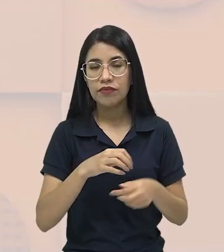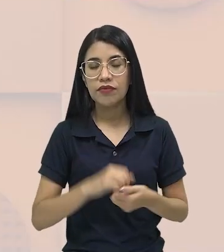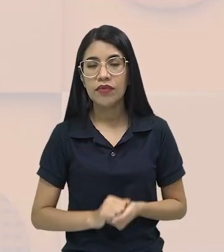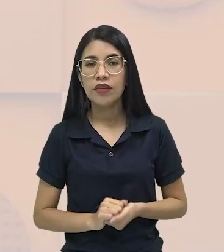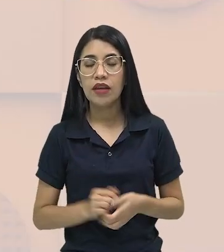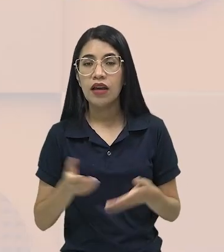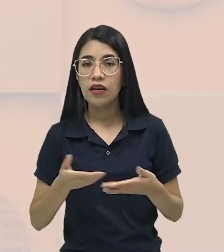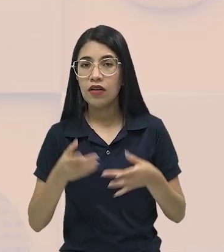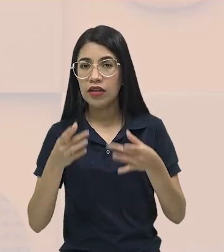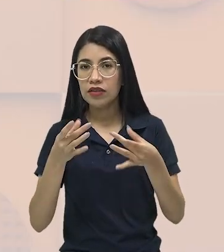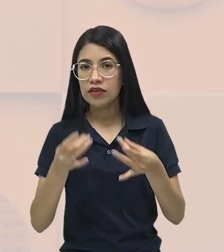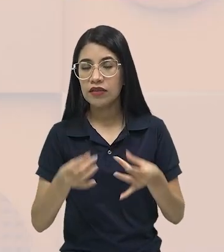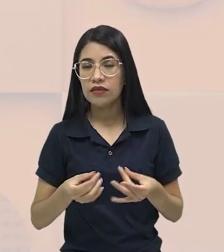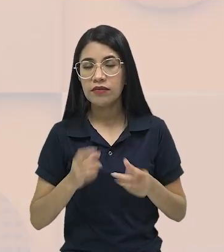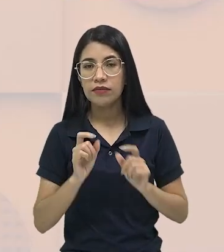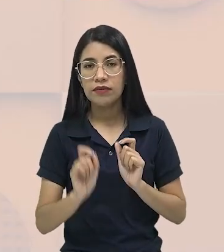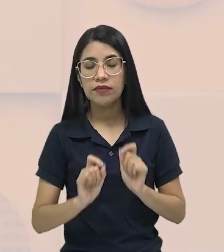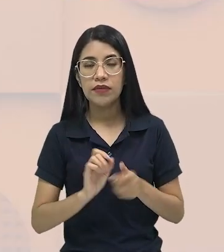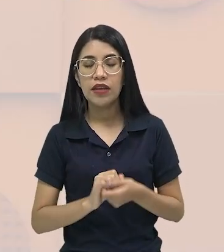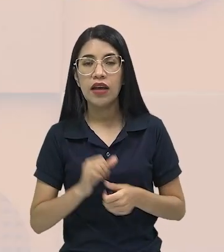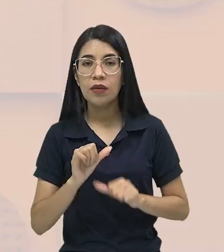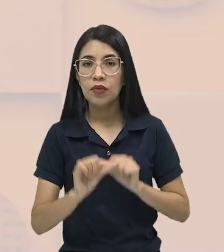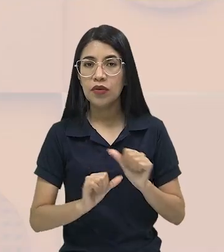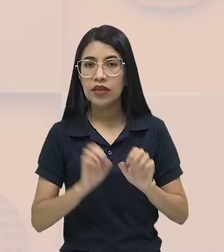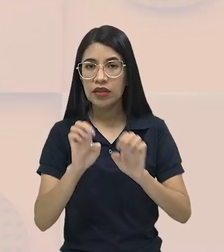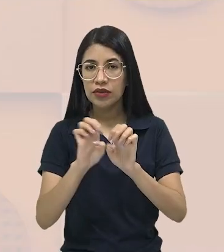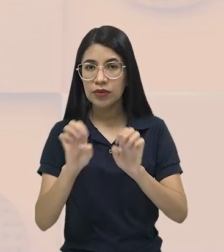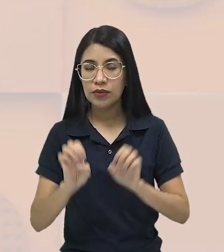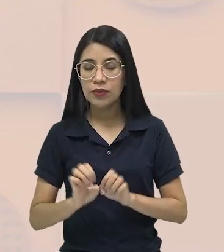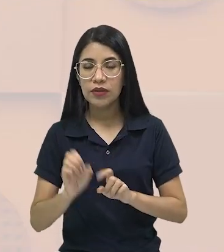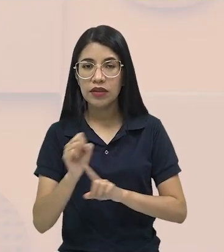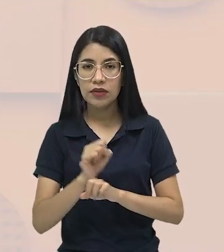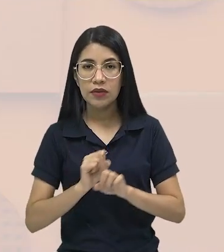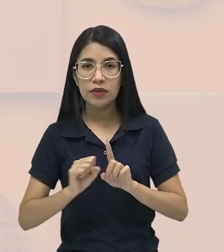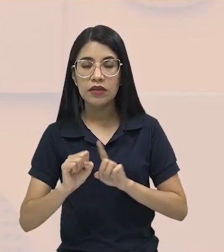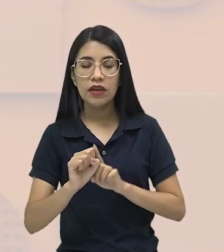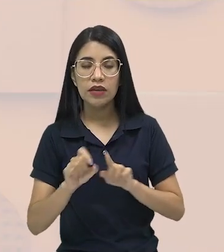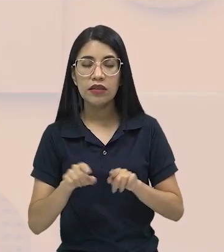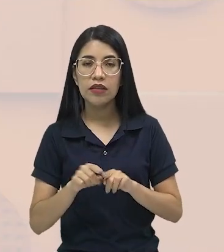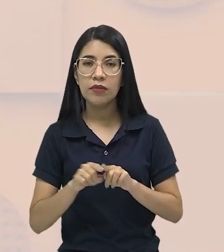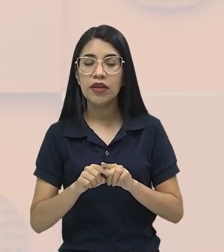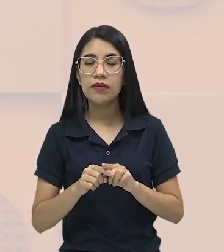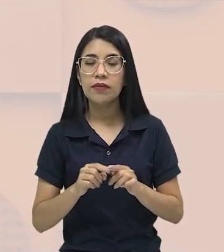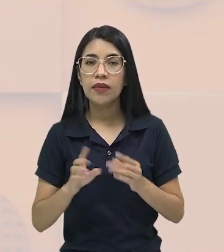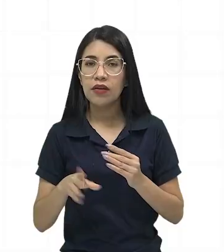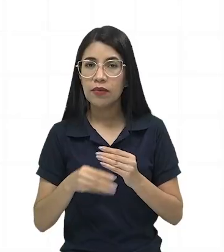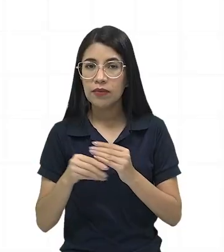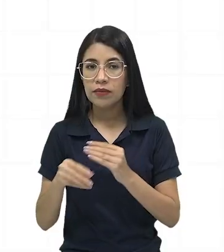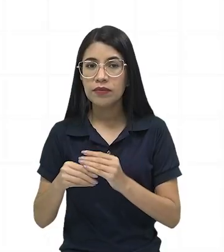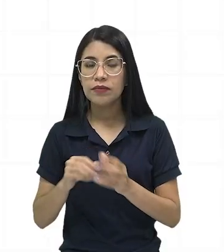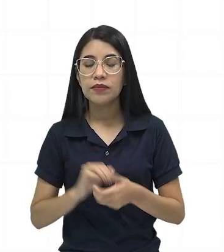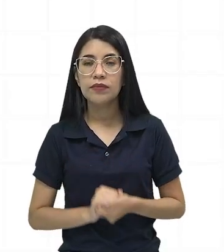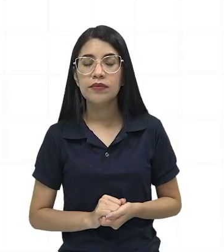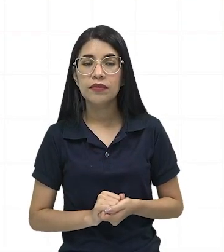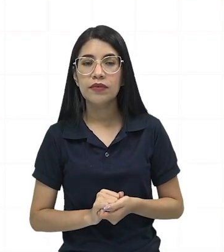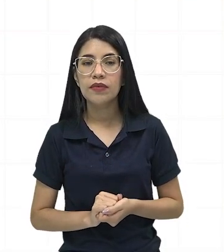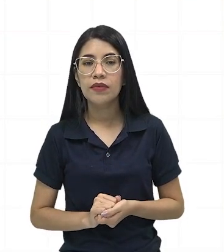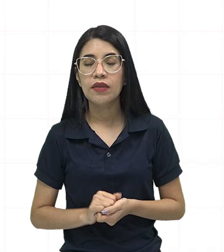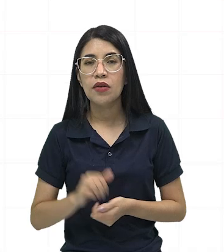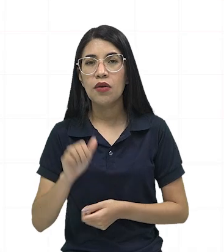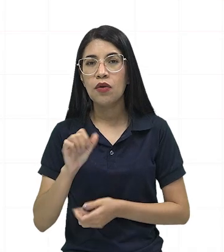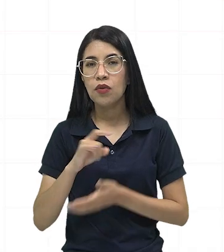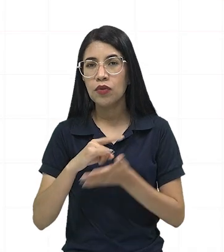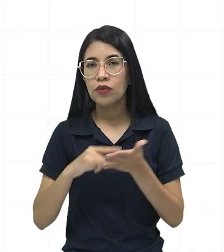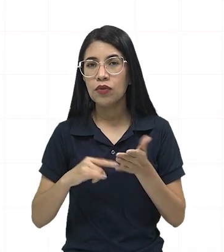falar um pouquinho agora sobre as mudanças estruturais e sociais, né, além das que eu acabei de falar. Começando pelo Alvará